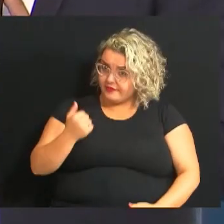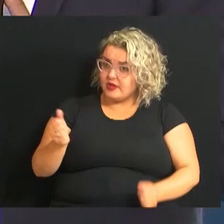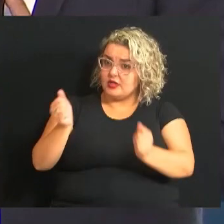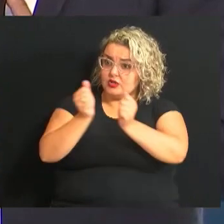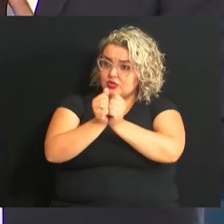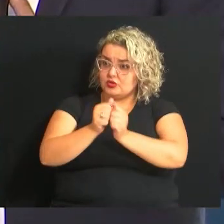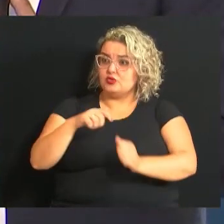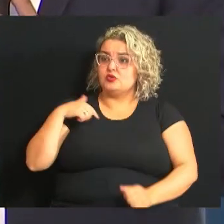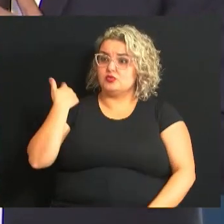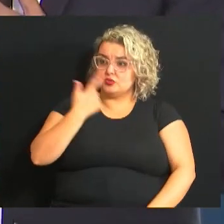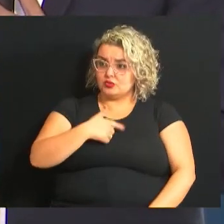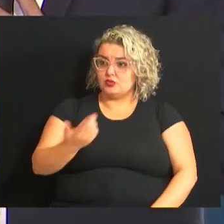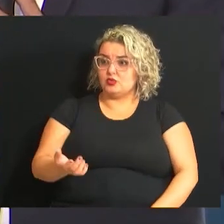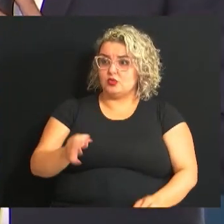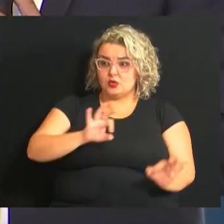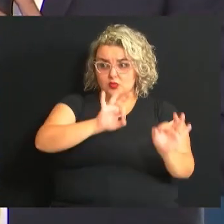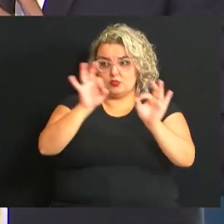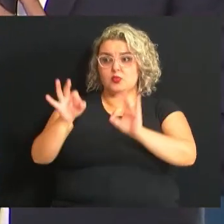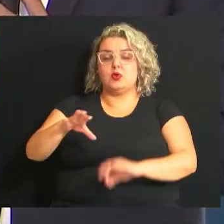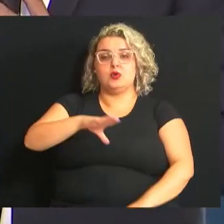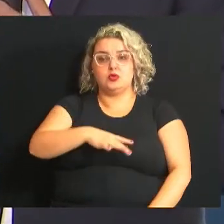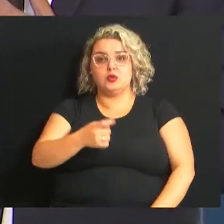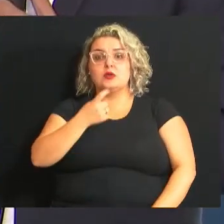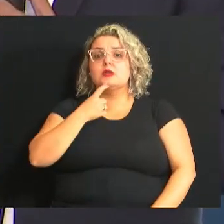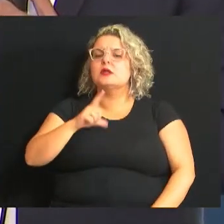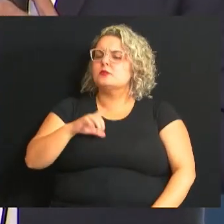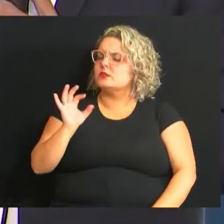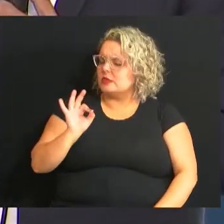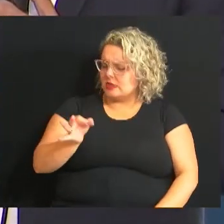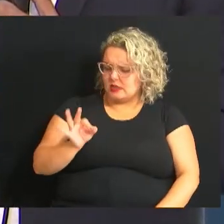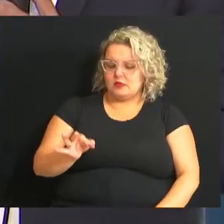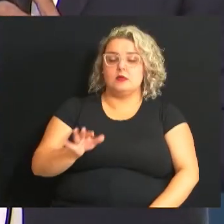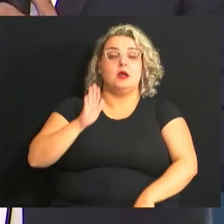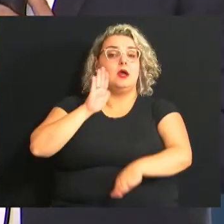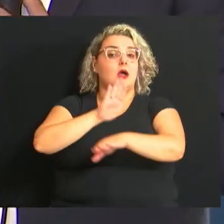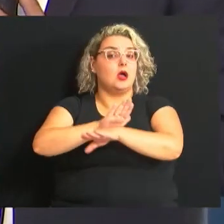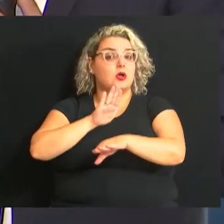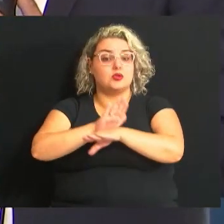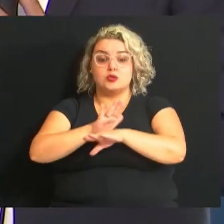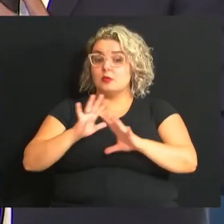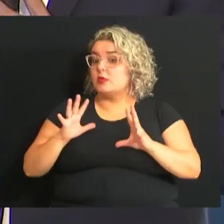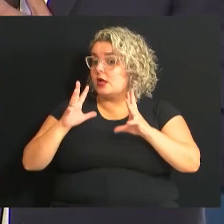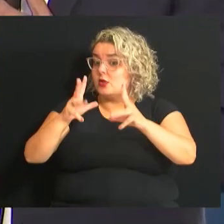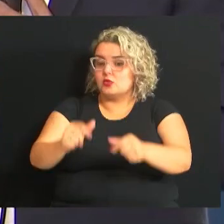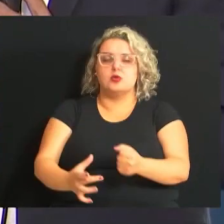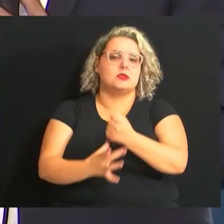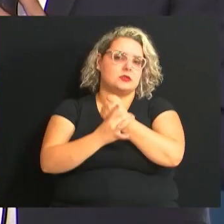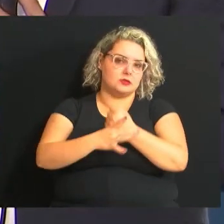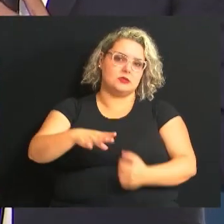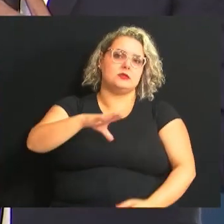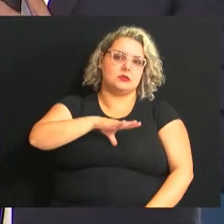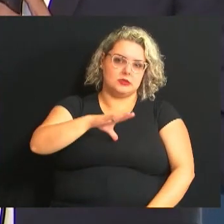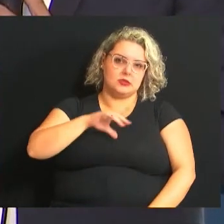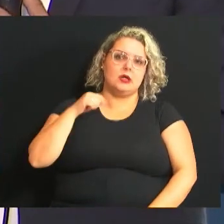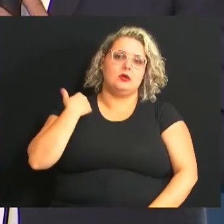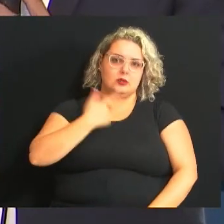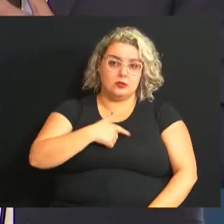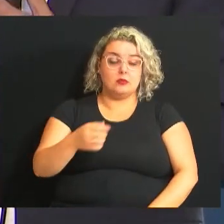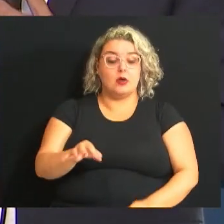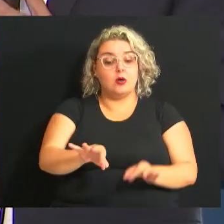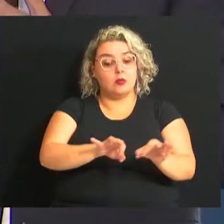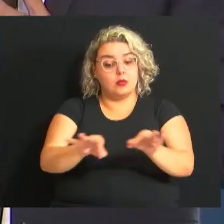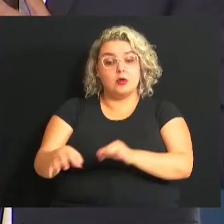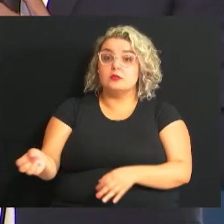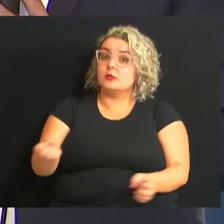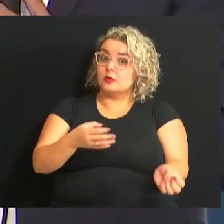do programa Monitora Campinas. Temos certeza que isso vai contribuir muito para a segurança da nossa cidade. É um programa inovador que vem a somar